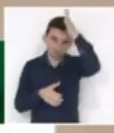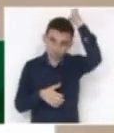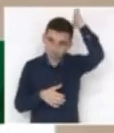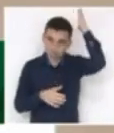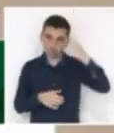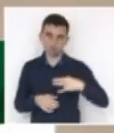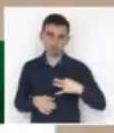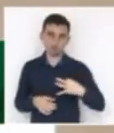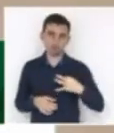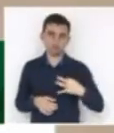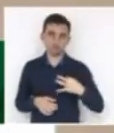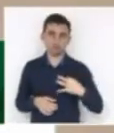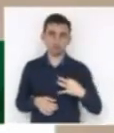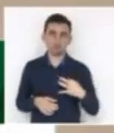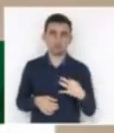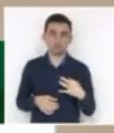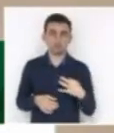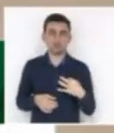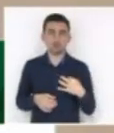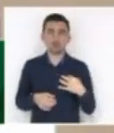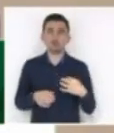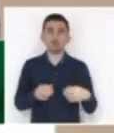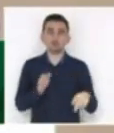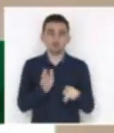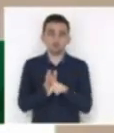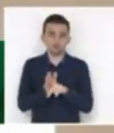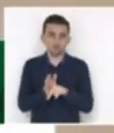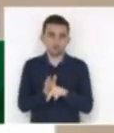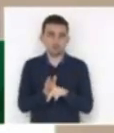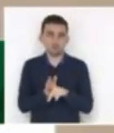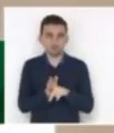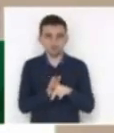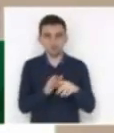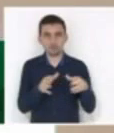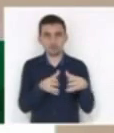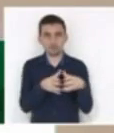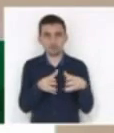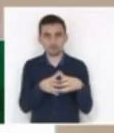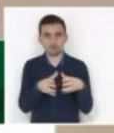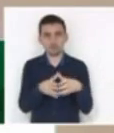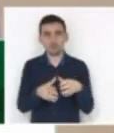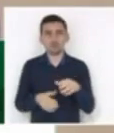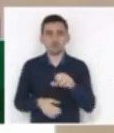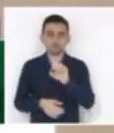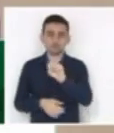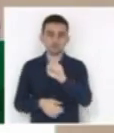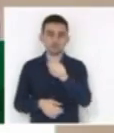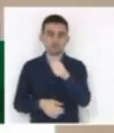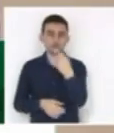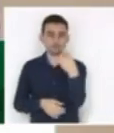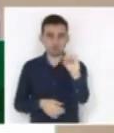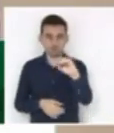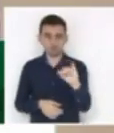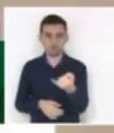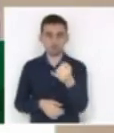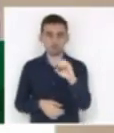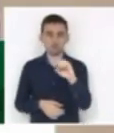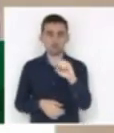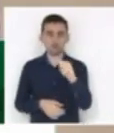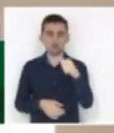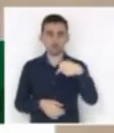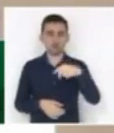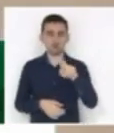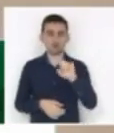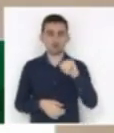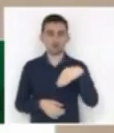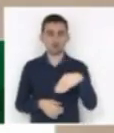Serafim Venzon, lá da guarnição de São Joaquim, que vem aqui pedir apoio aos parlamentares